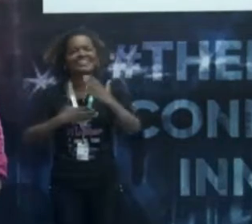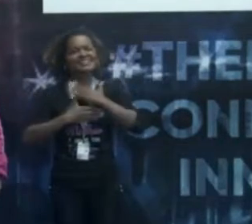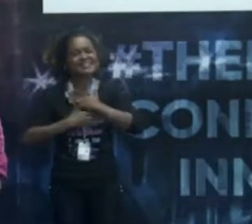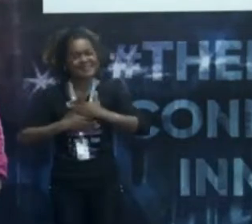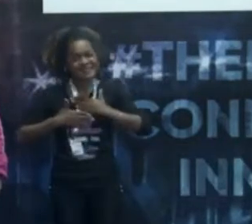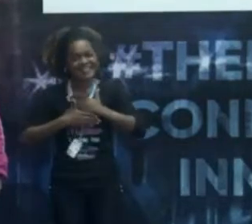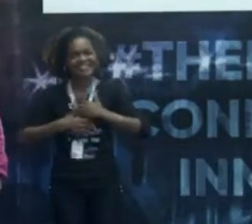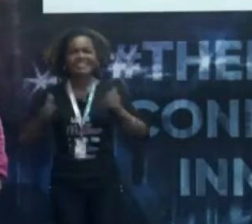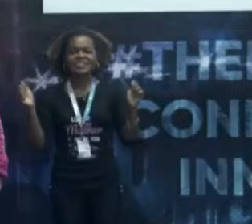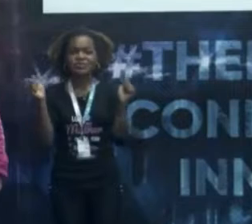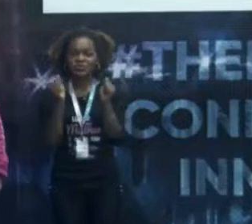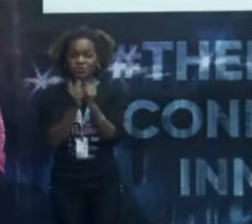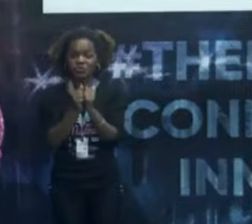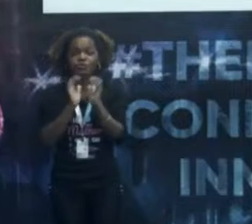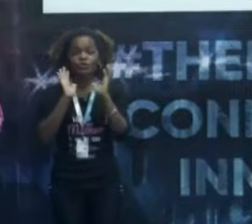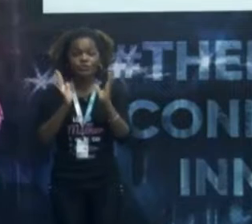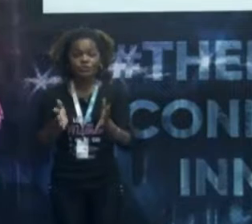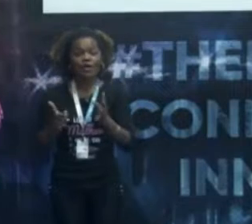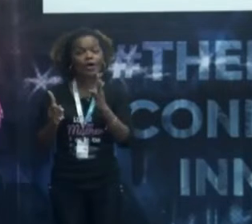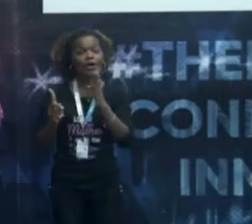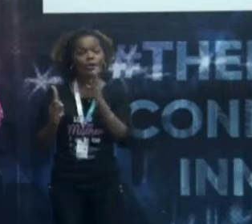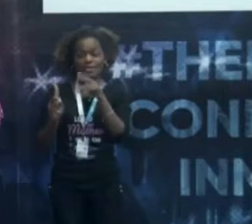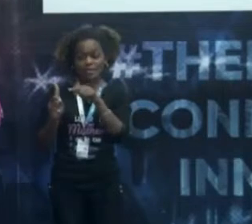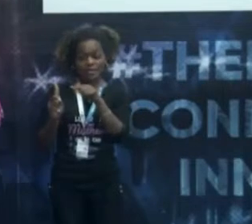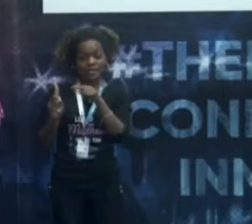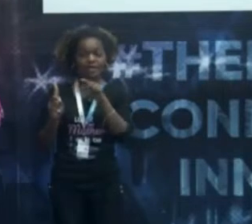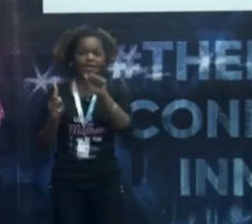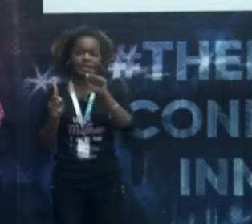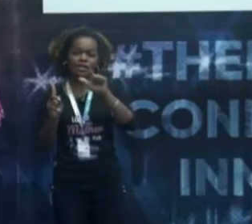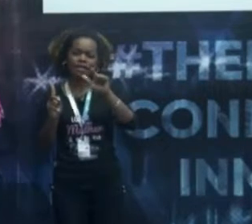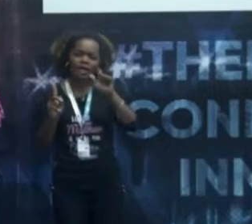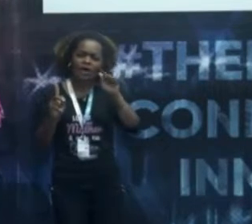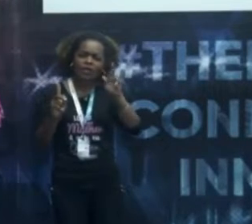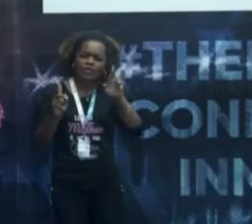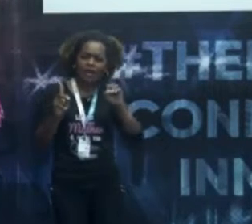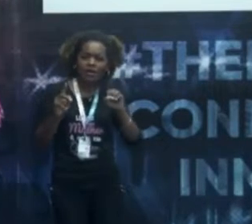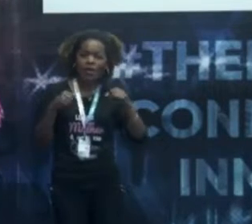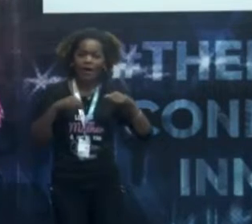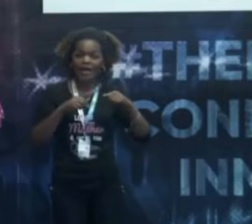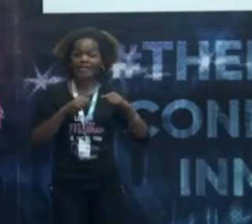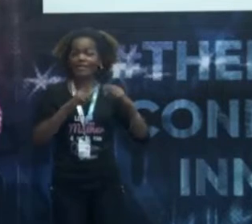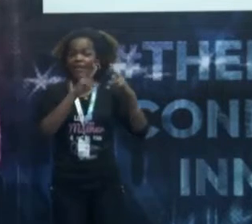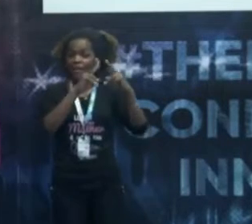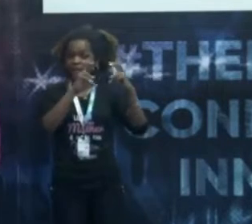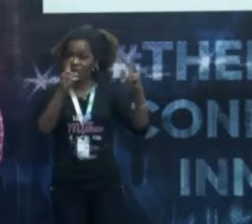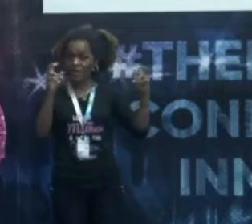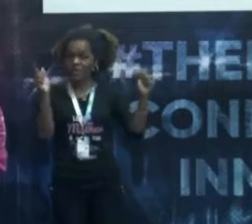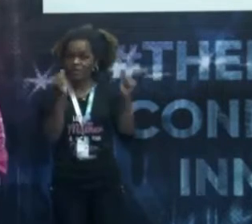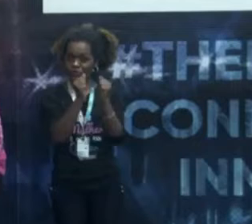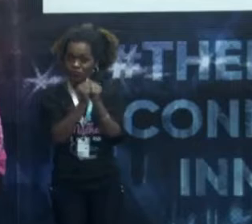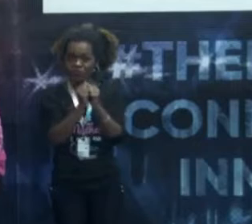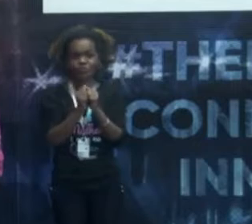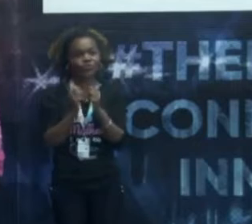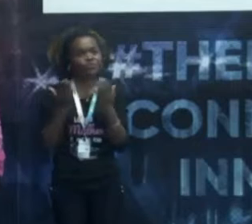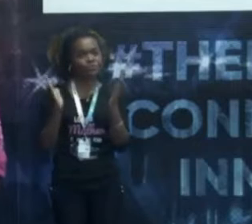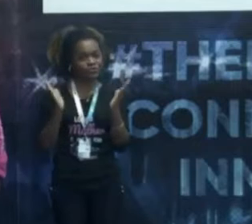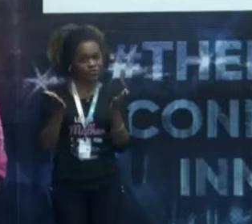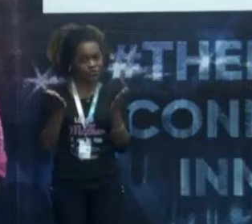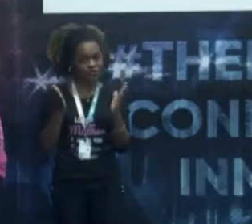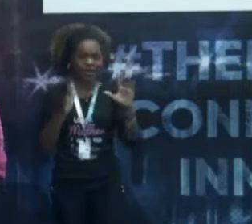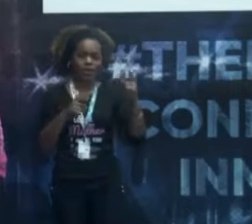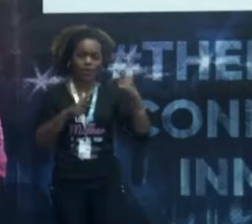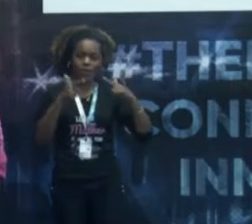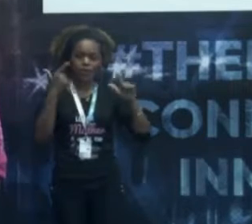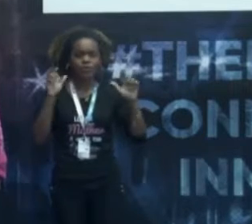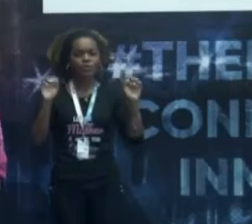já conheci o Álvaro aí, eu fiz coordenação do TDC aqui em Floripa com ele, e é um tema, assim, que eu